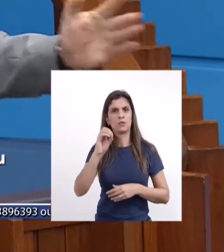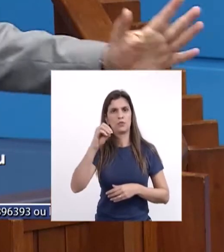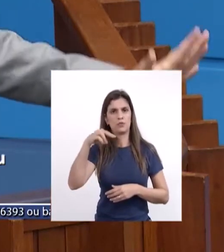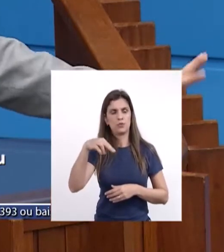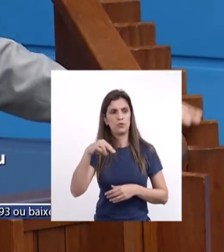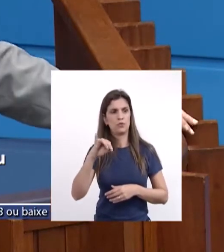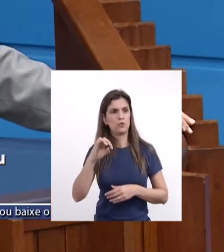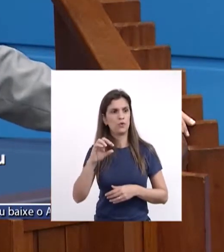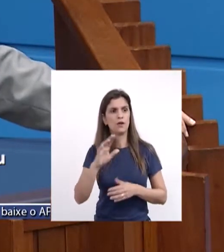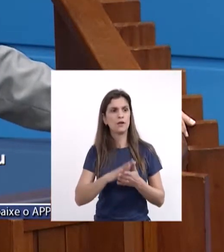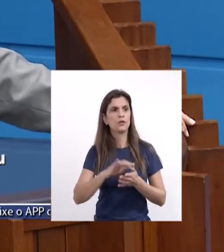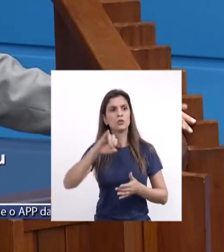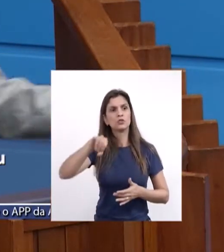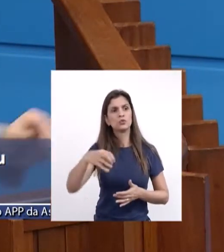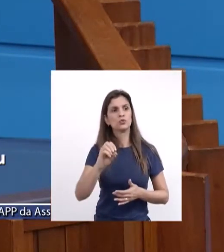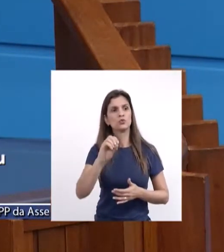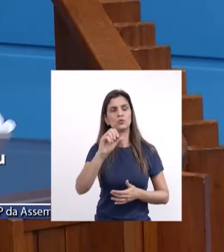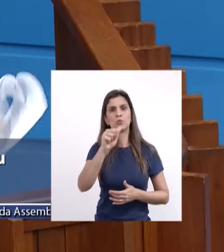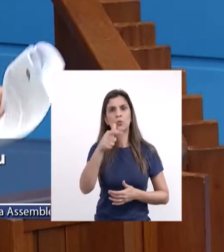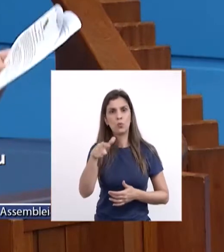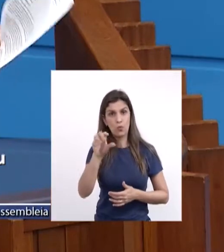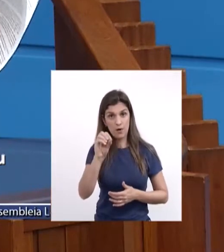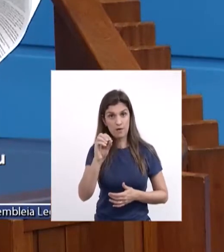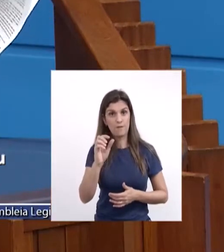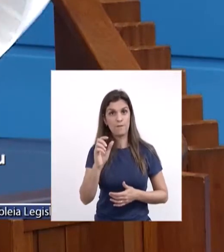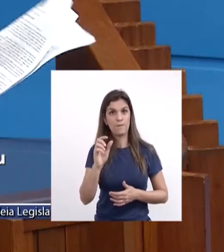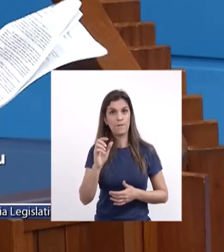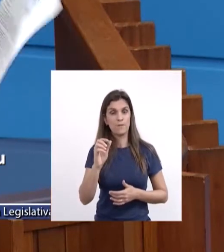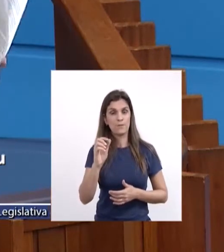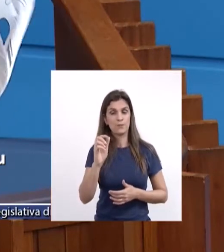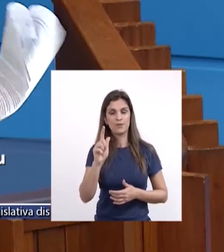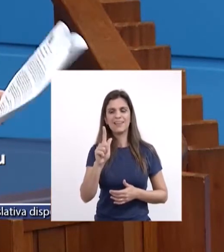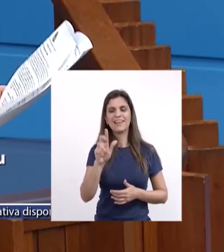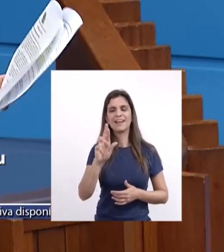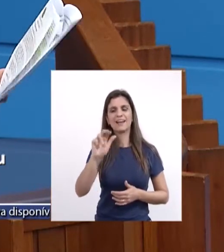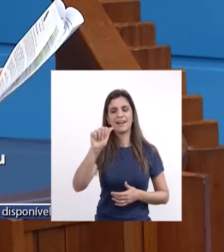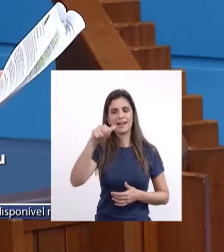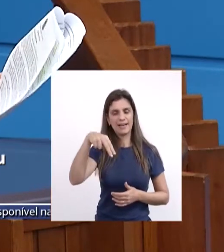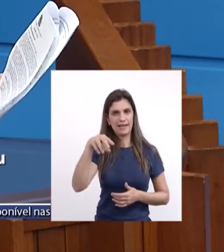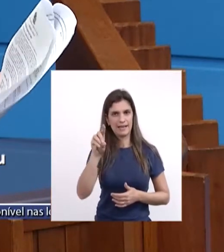desses gravames que nós estamos ainda tendo hoje. E me permita aqui